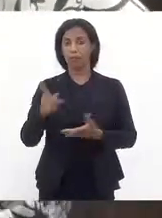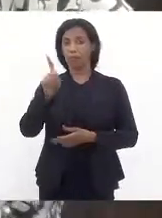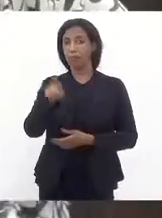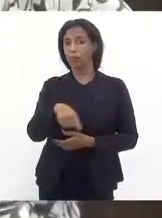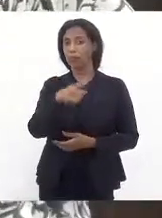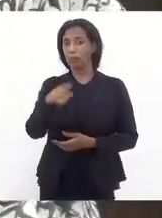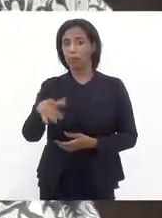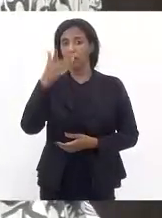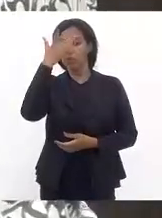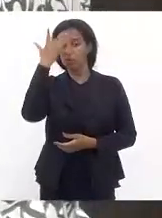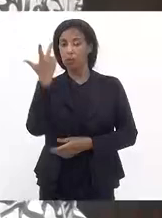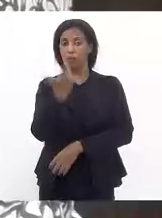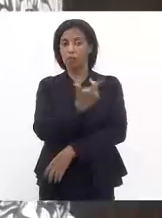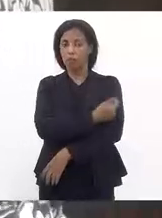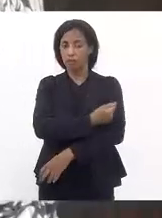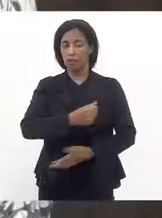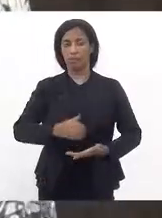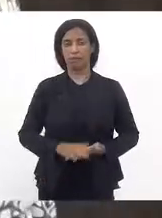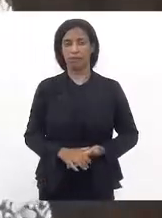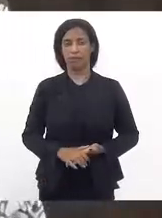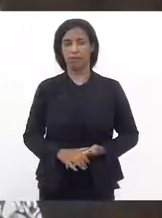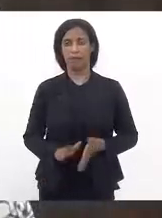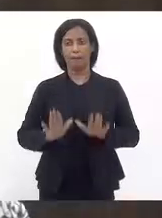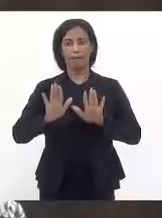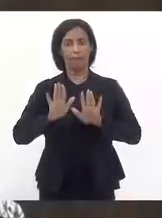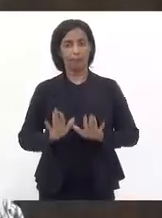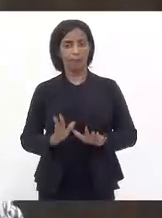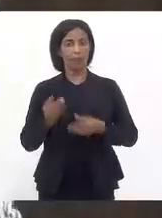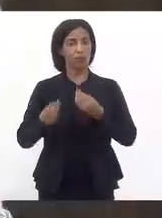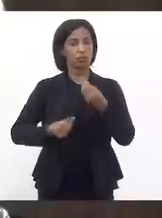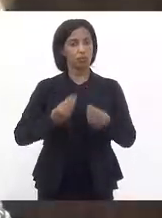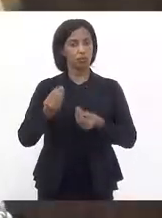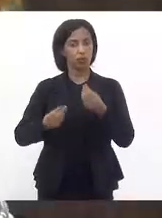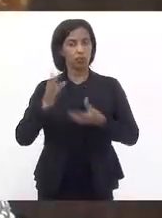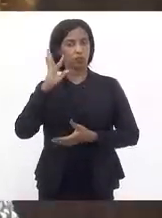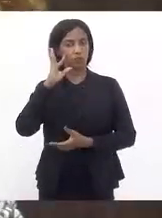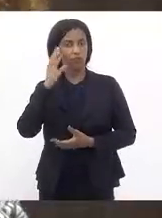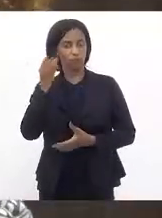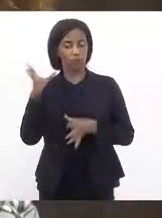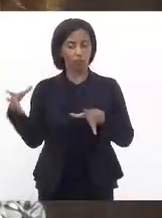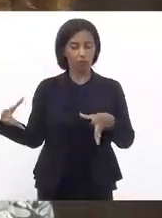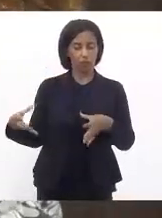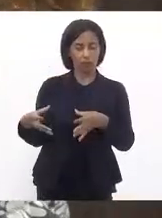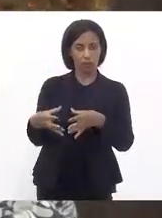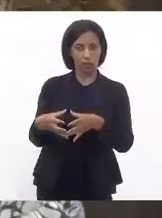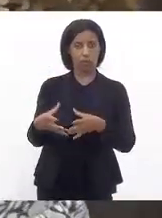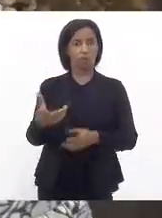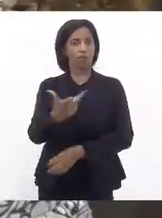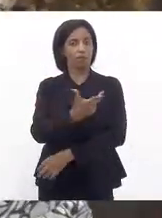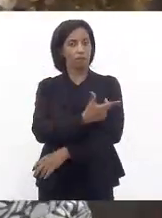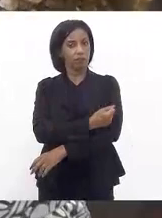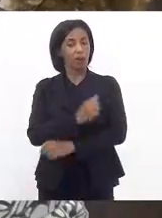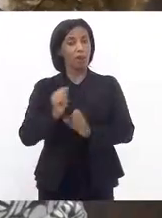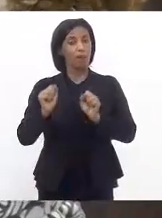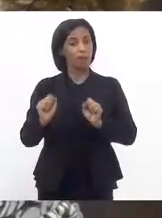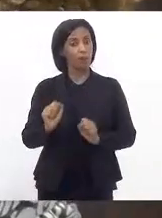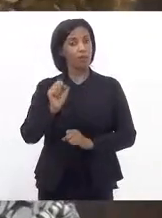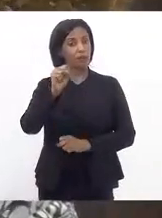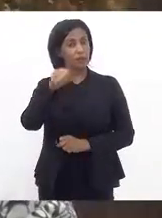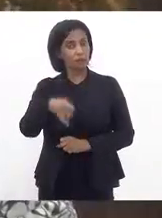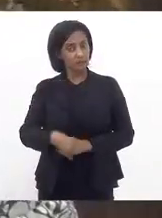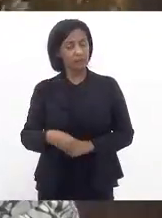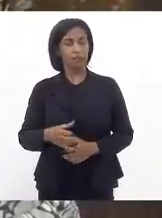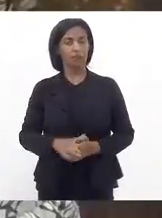coíbe que as pessoas tomem a vacina Mas como foi decidido pelo colegiado a vacinação Pode ser